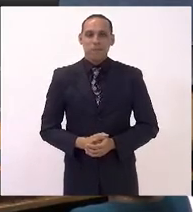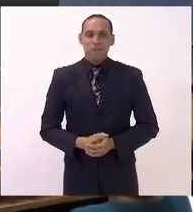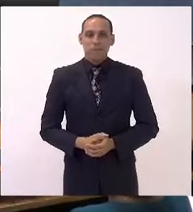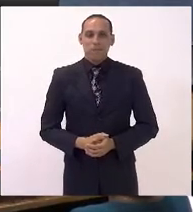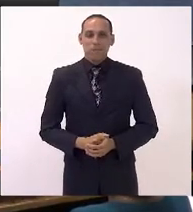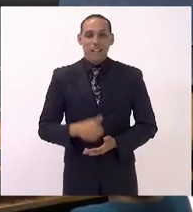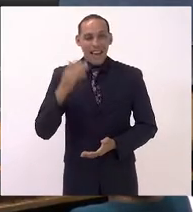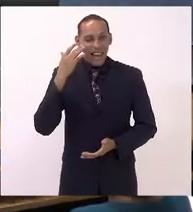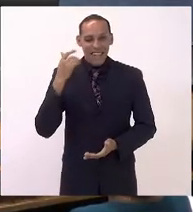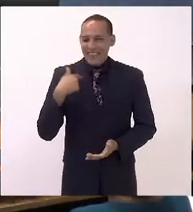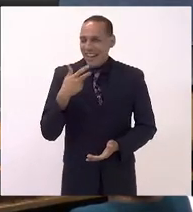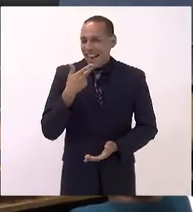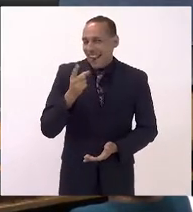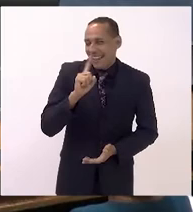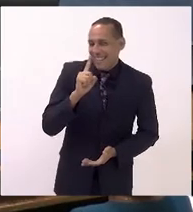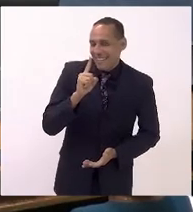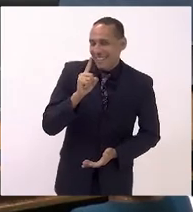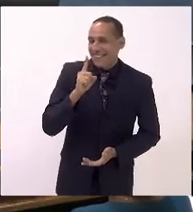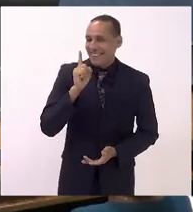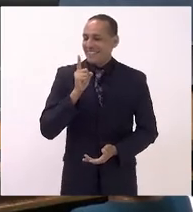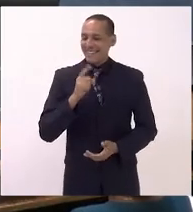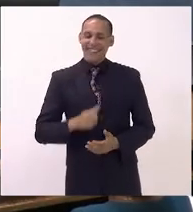Pensou que eu não fosse falar, né?